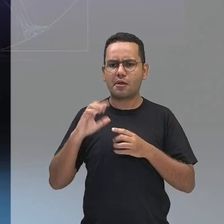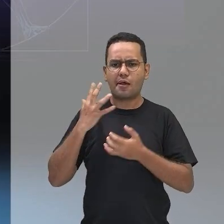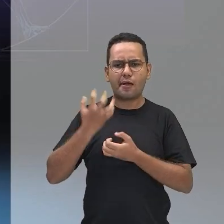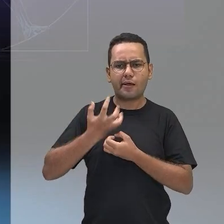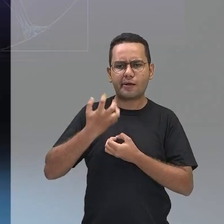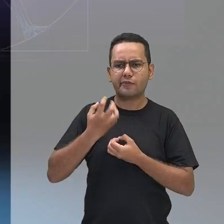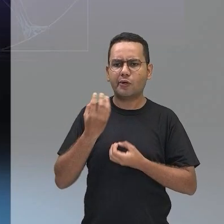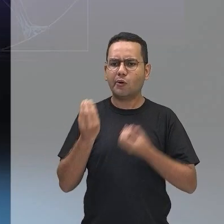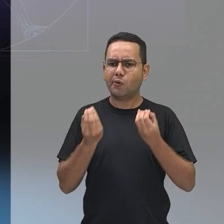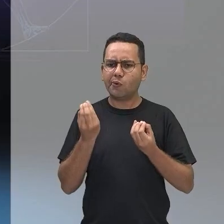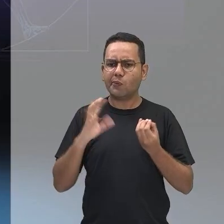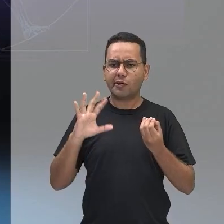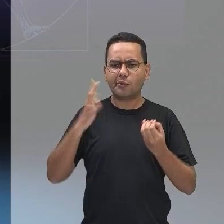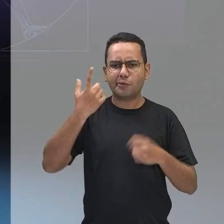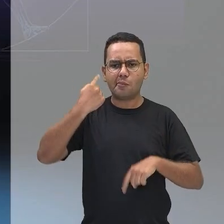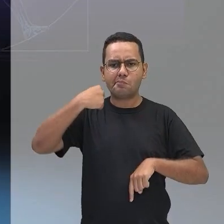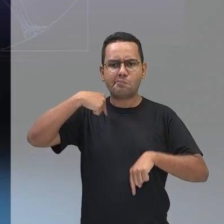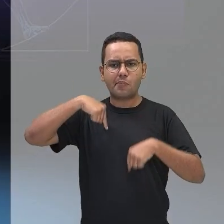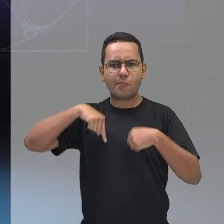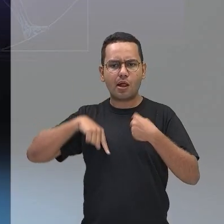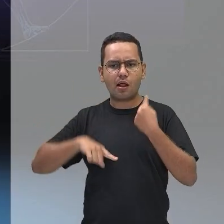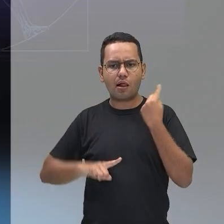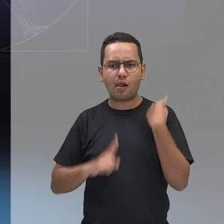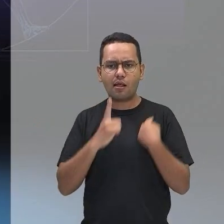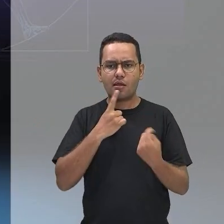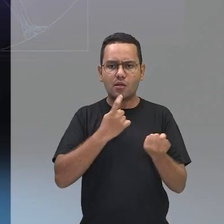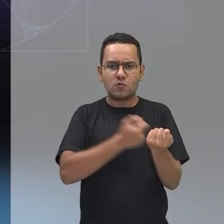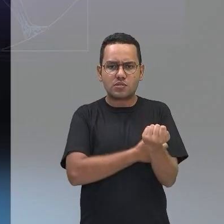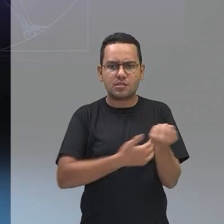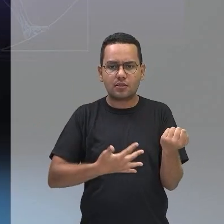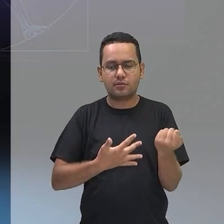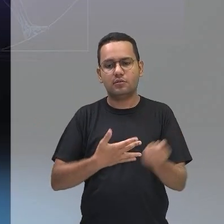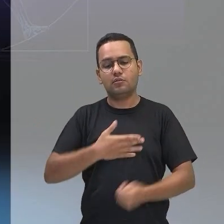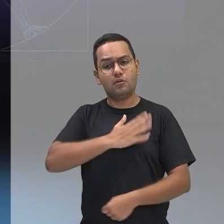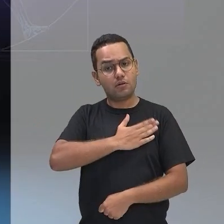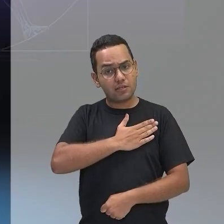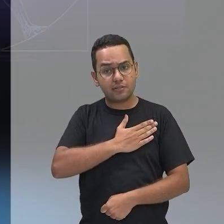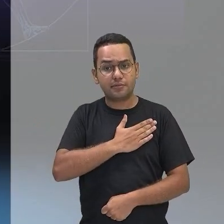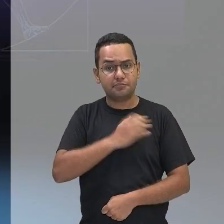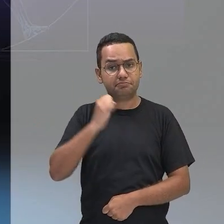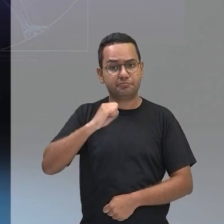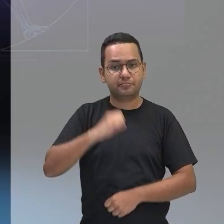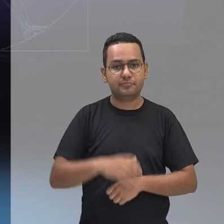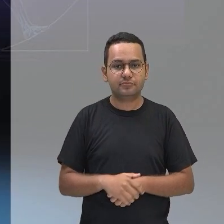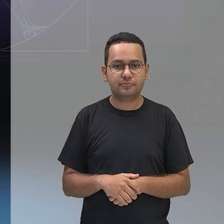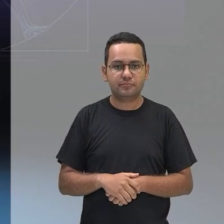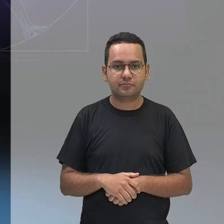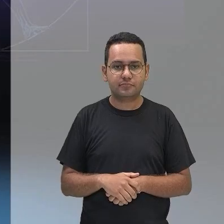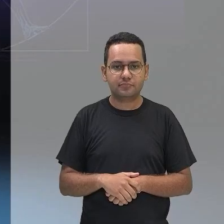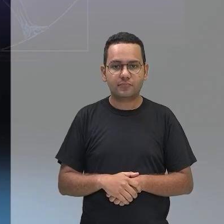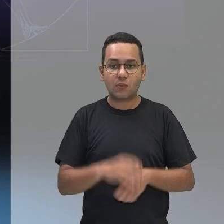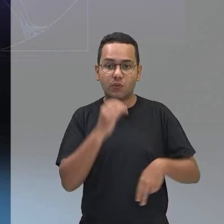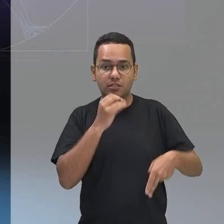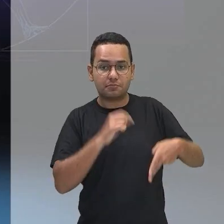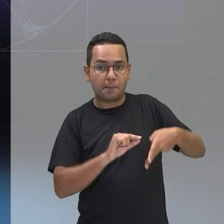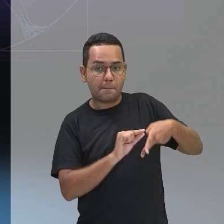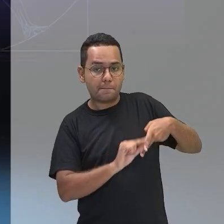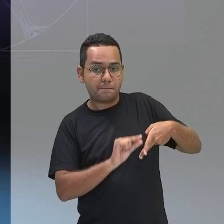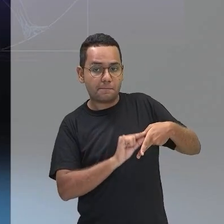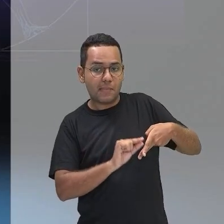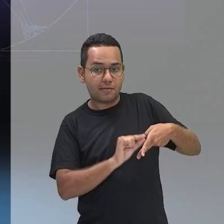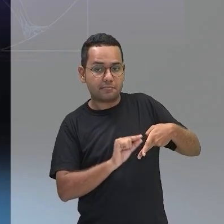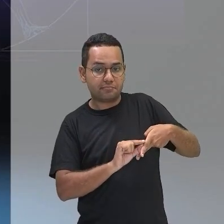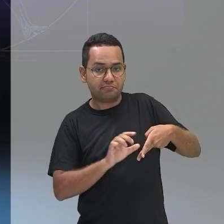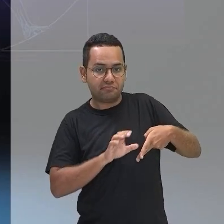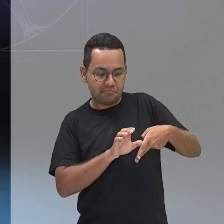a subir, né? É claro que o coração também. Mas, para quem não sabe, né, as nossas panturrilhas, nossa tradicional